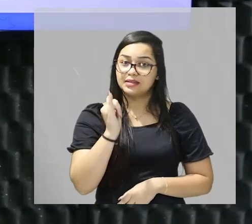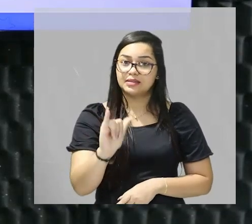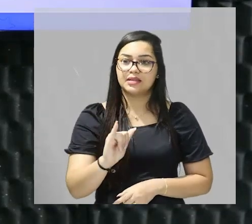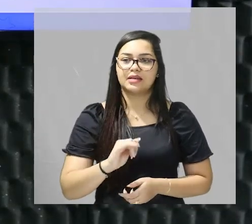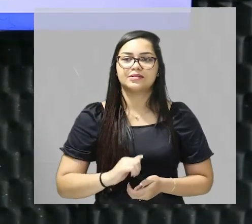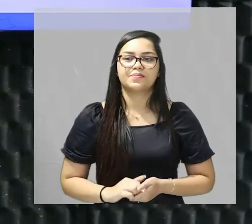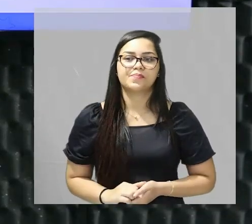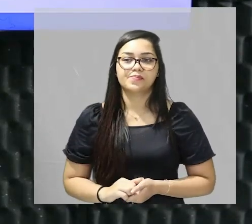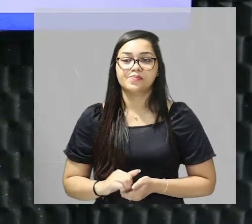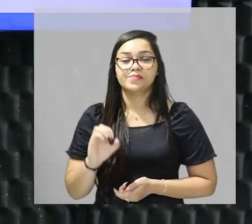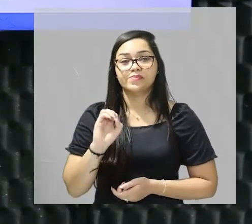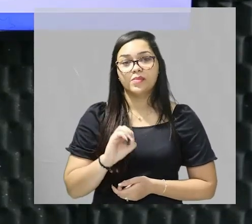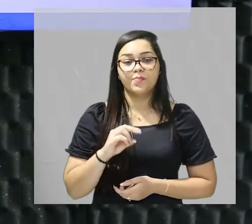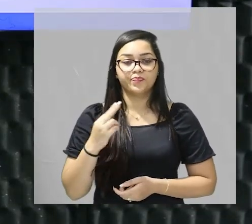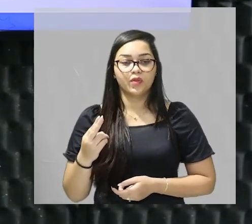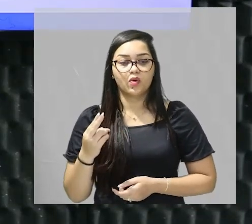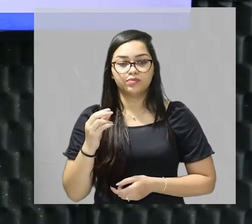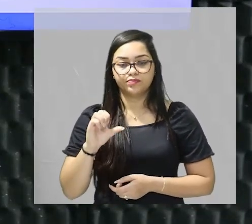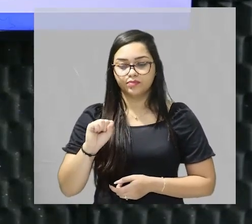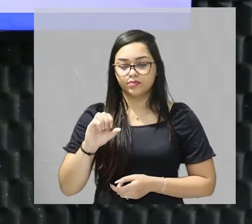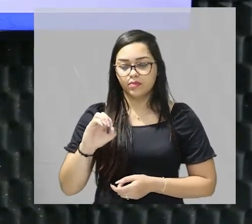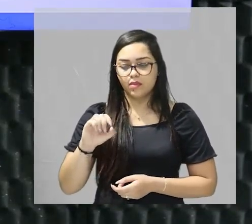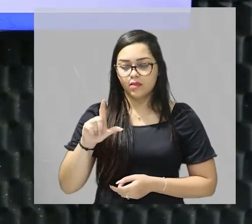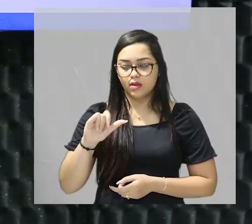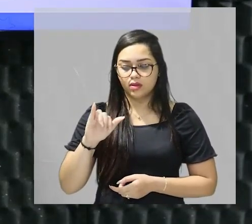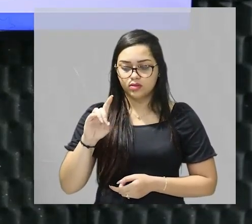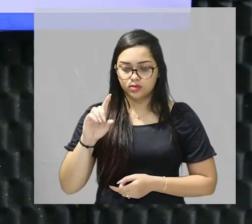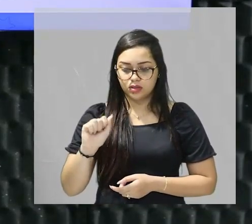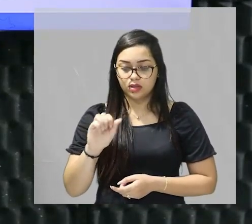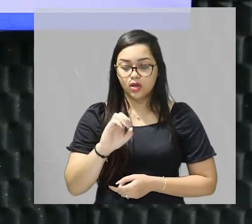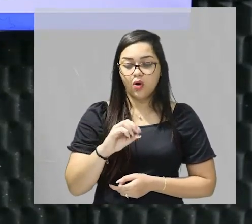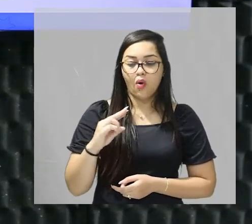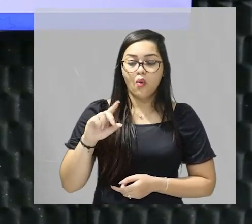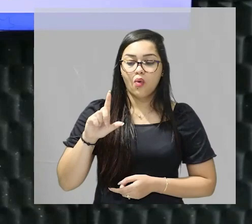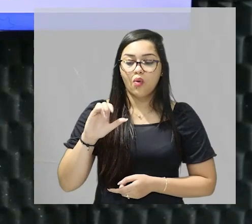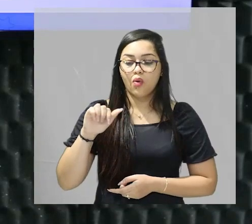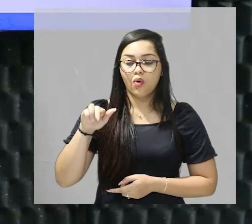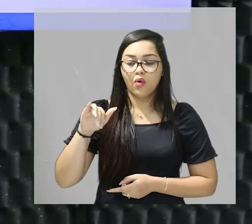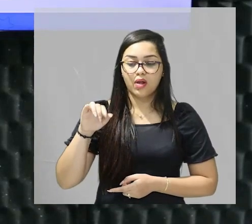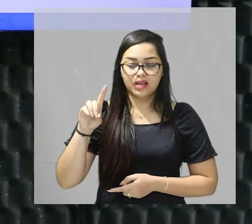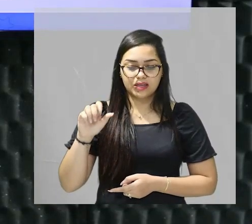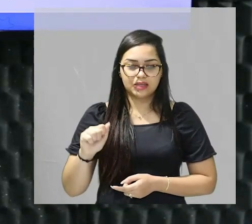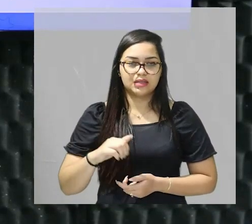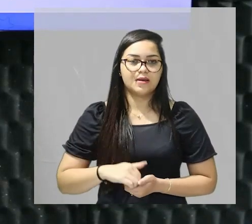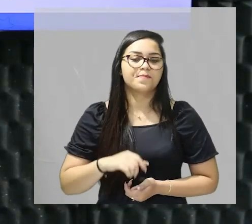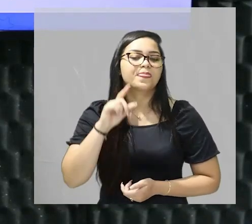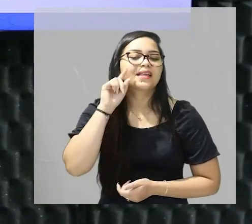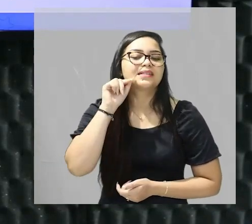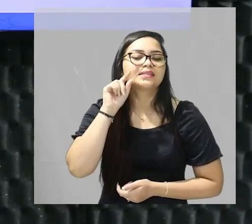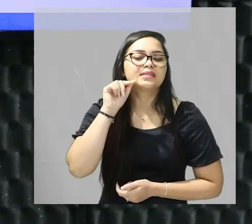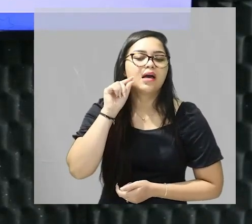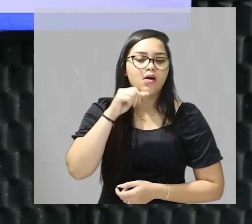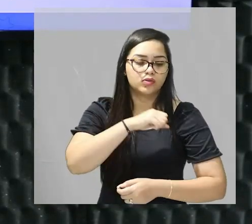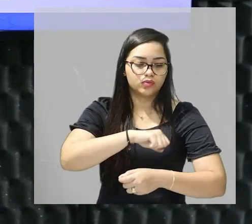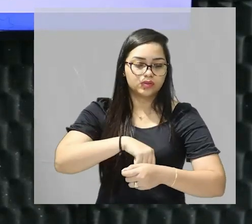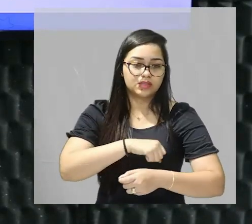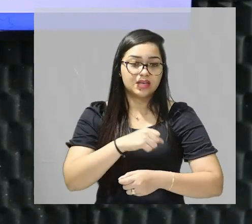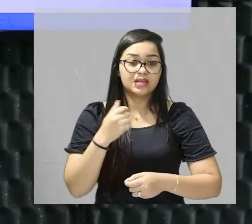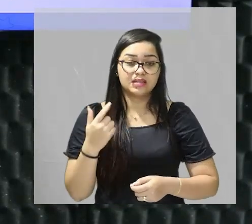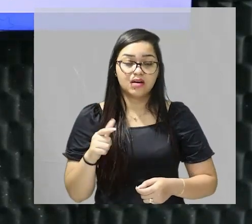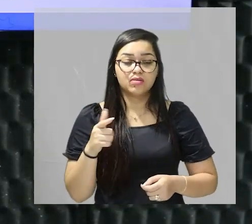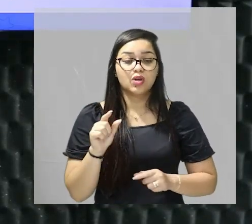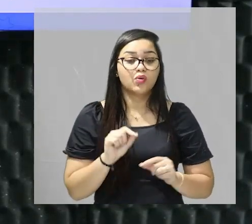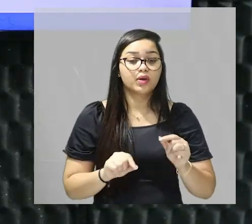ou na fase sólida, ou então na fase líquida. Sal de cozinha, ele não conduz na fase